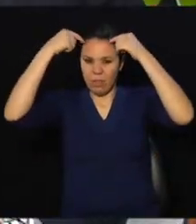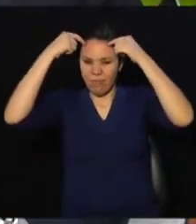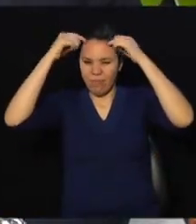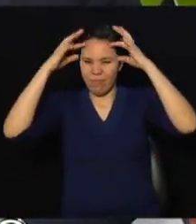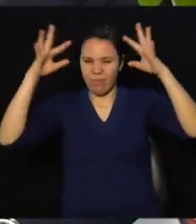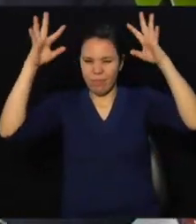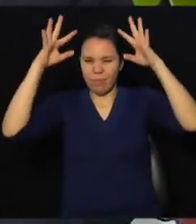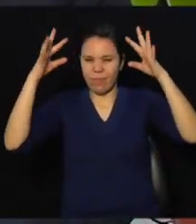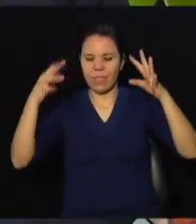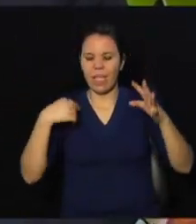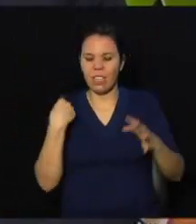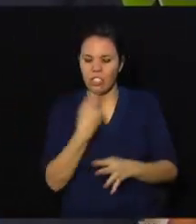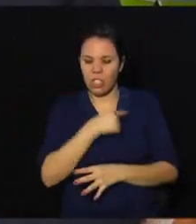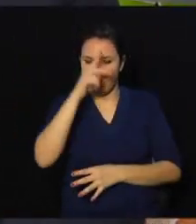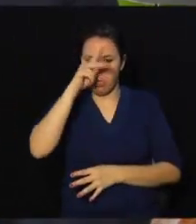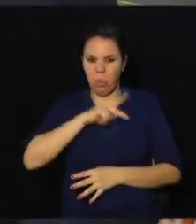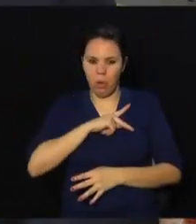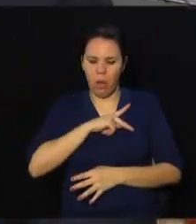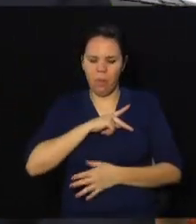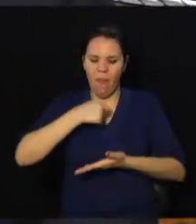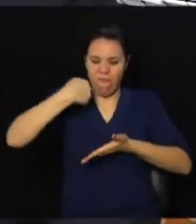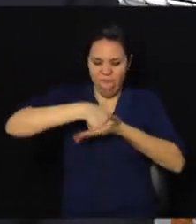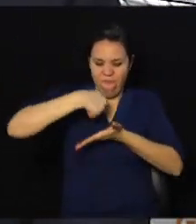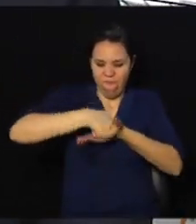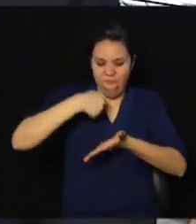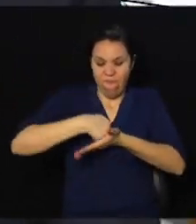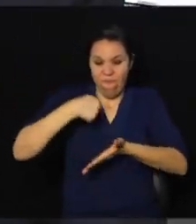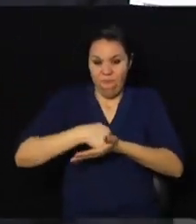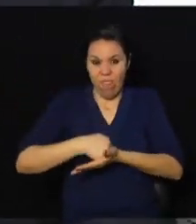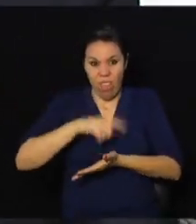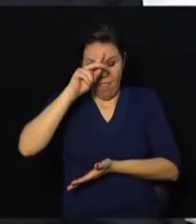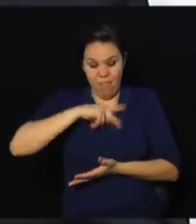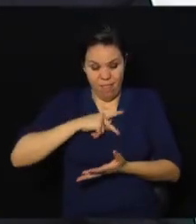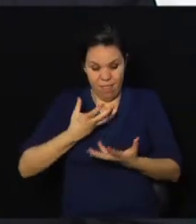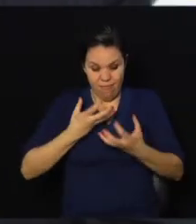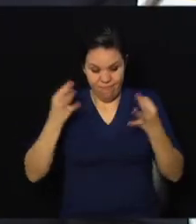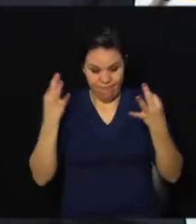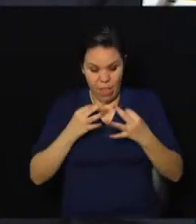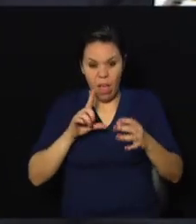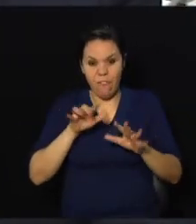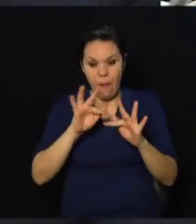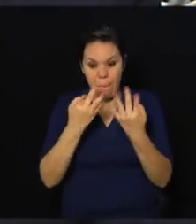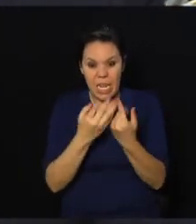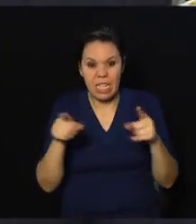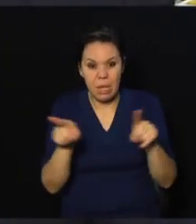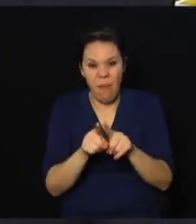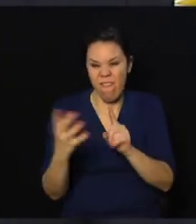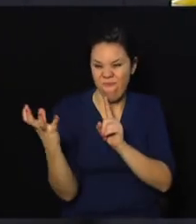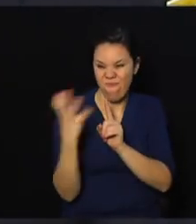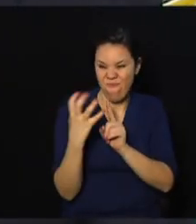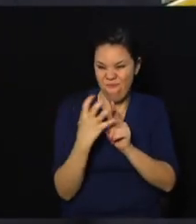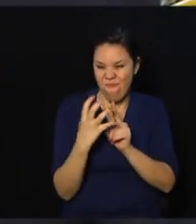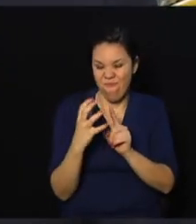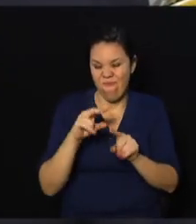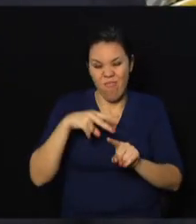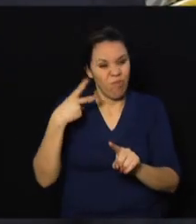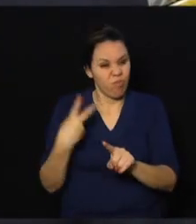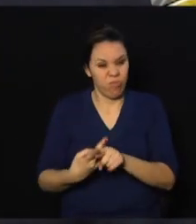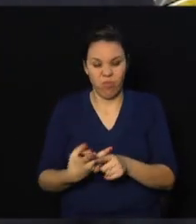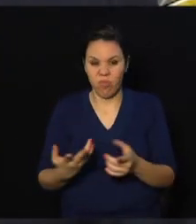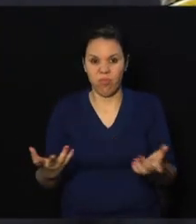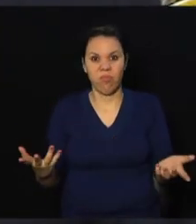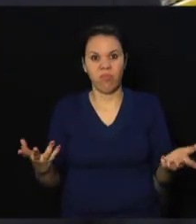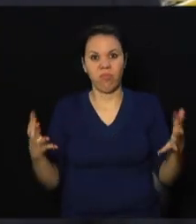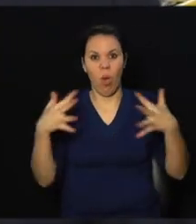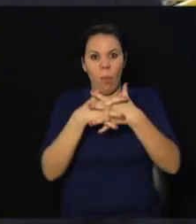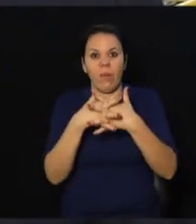super exigência. E muitas vezes o próprio aluno já é super exigente e os pais são mais ainda. E a super exigência é complicado,